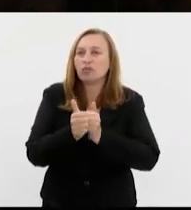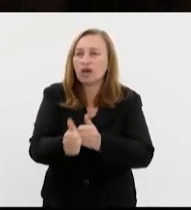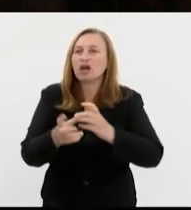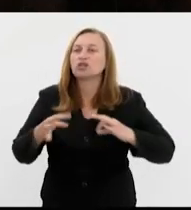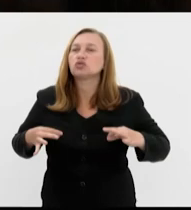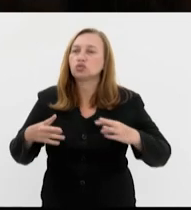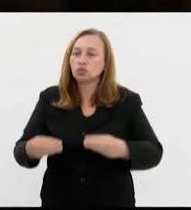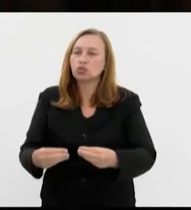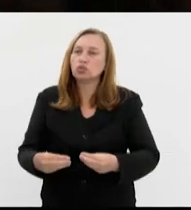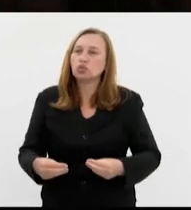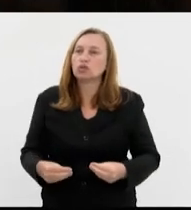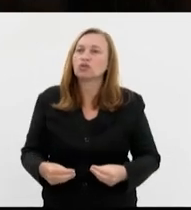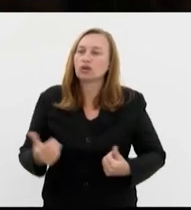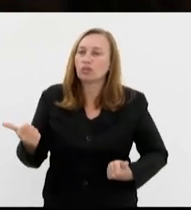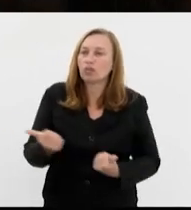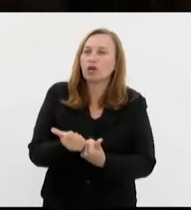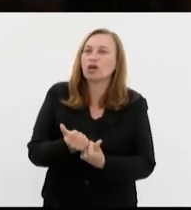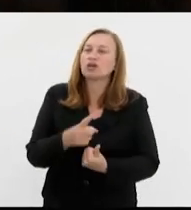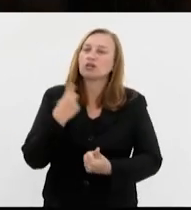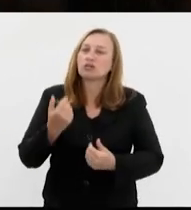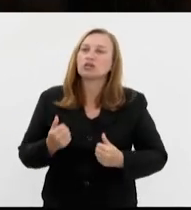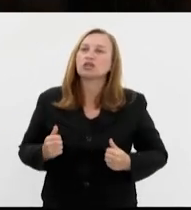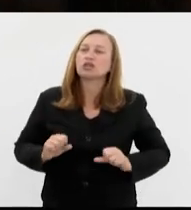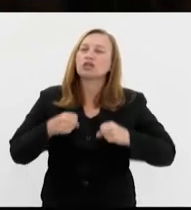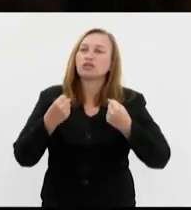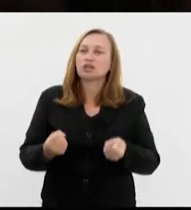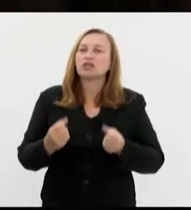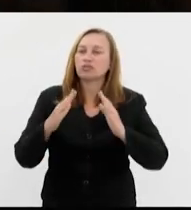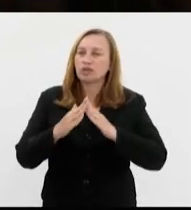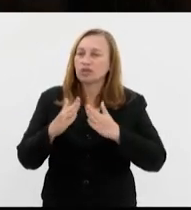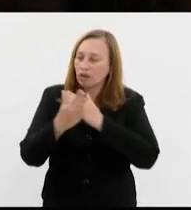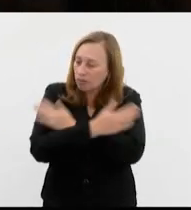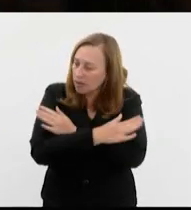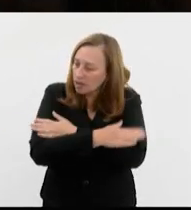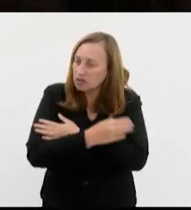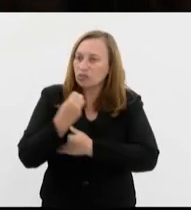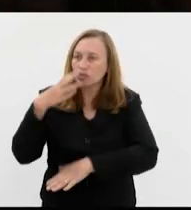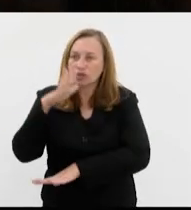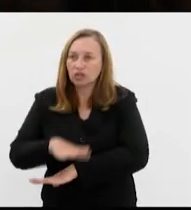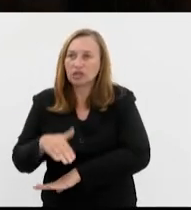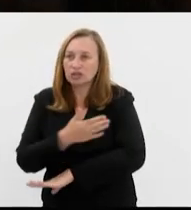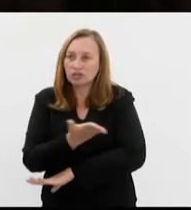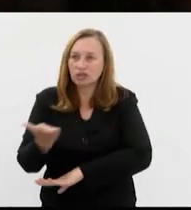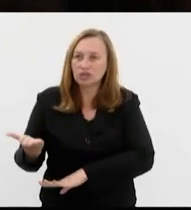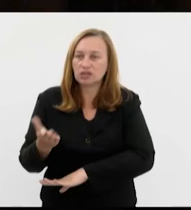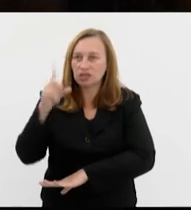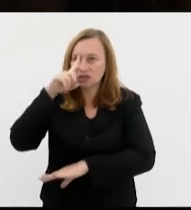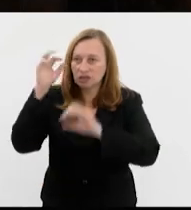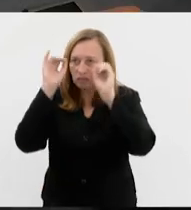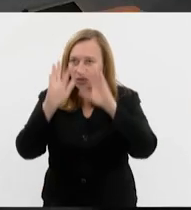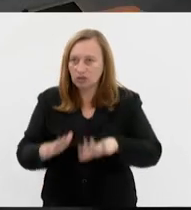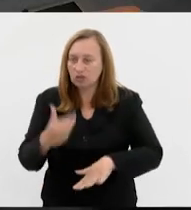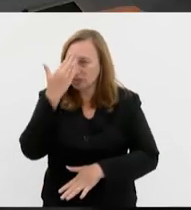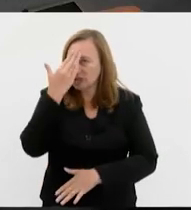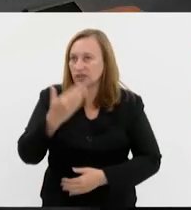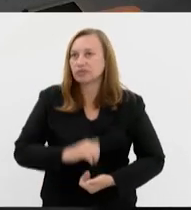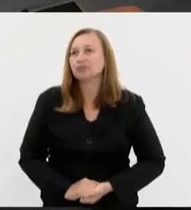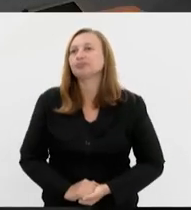colaborar, porque nós defendemos a moradia. Um abraço, uma boa tarde a todos e todas, fiquem com Deus, muito obrigado.